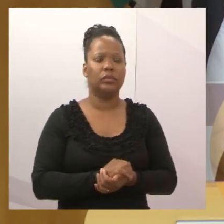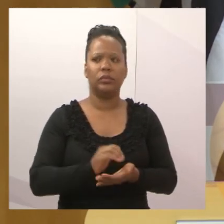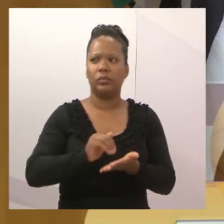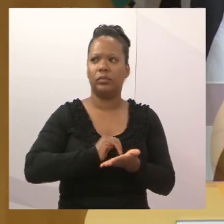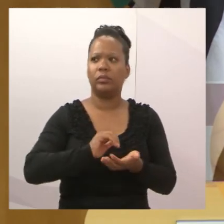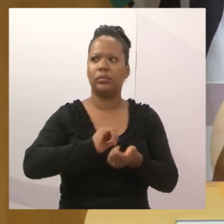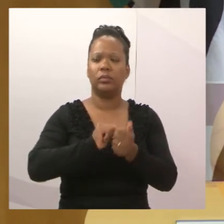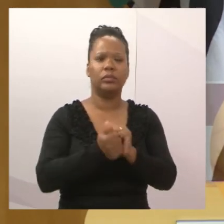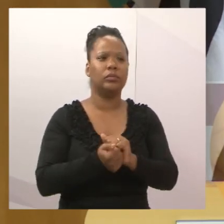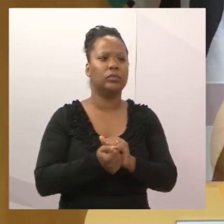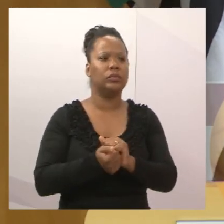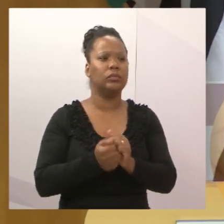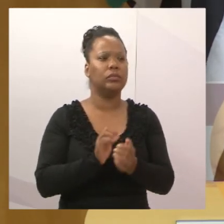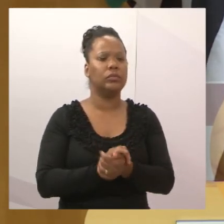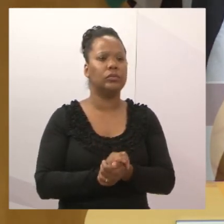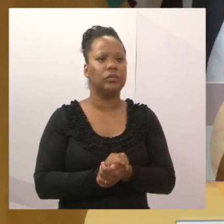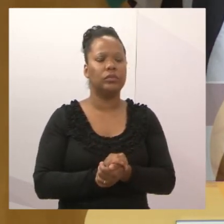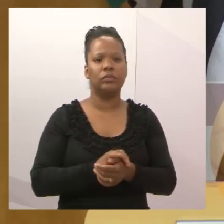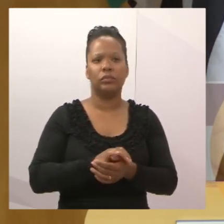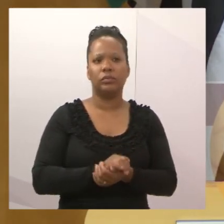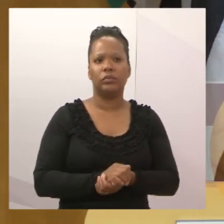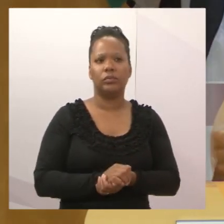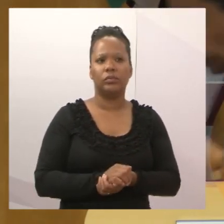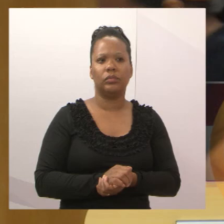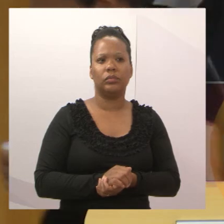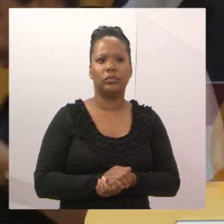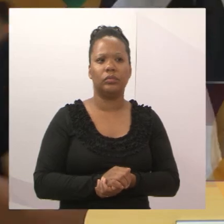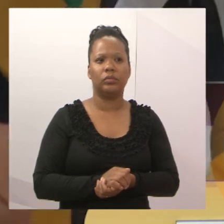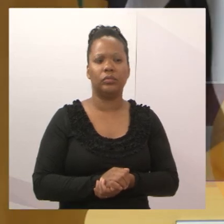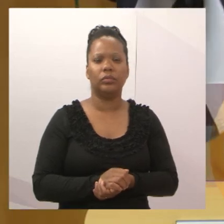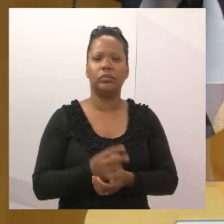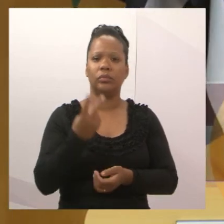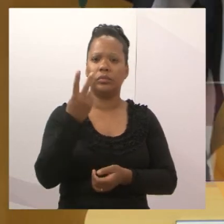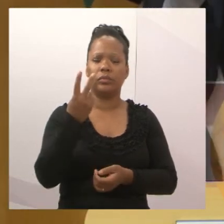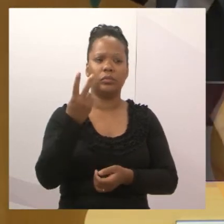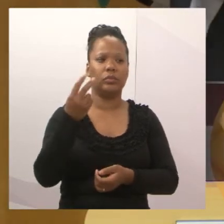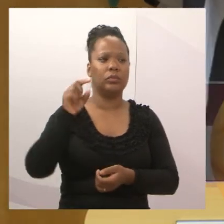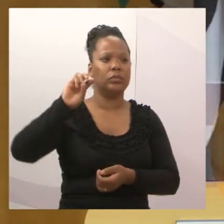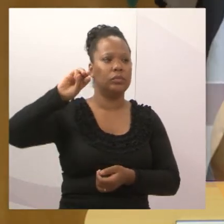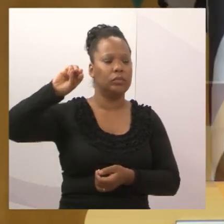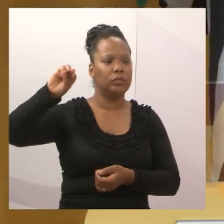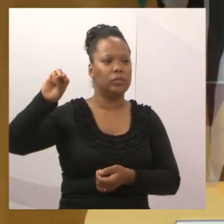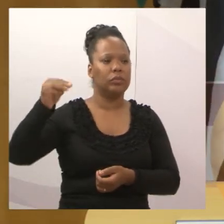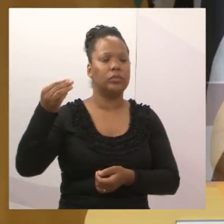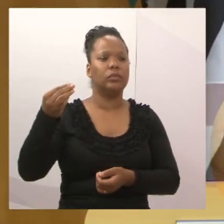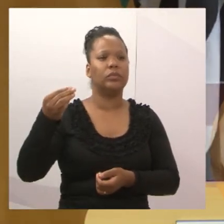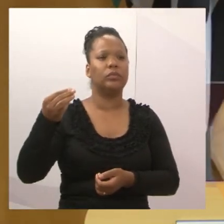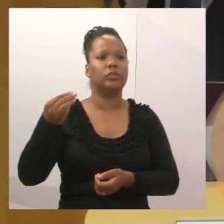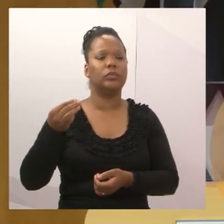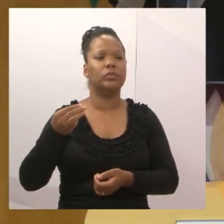de Esporte está recebendo praticamente menos de R$2 milhões de investimento.